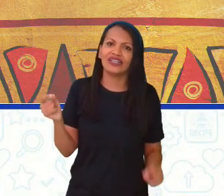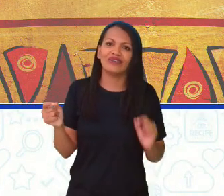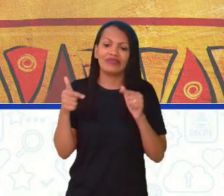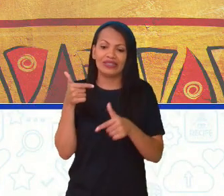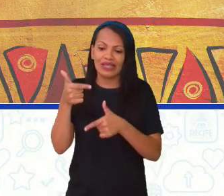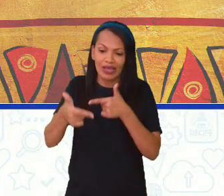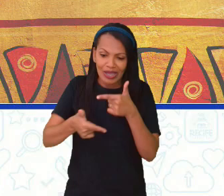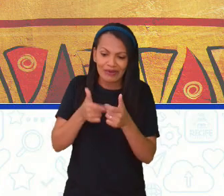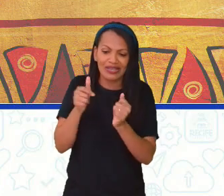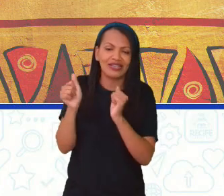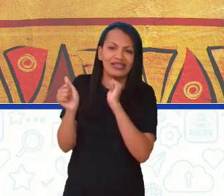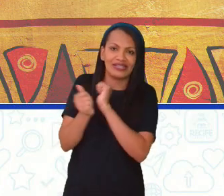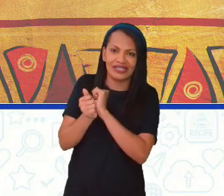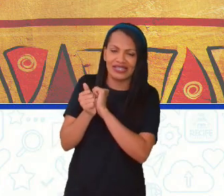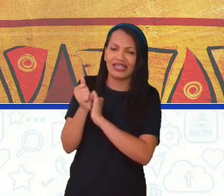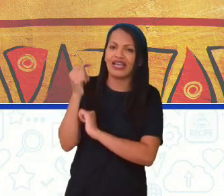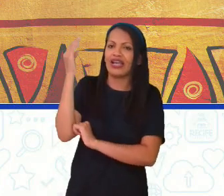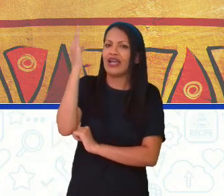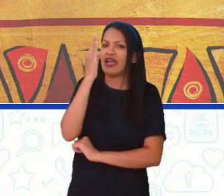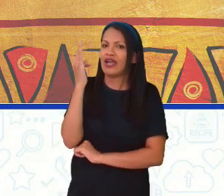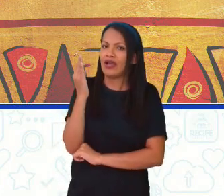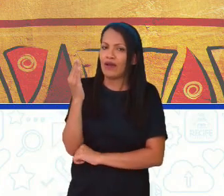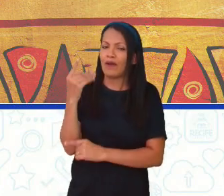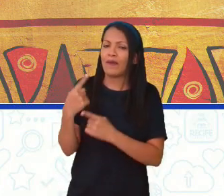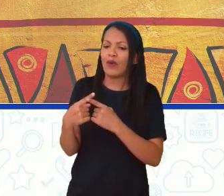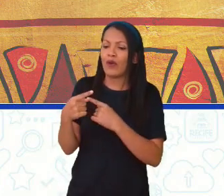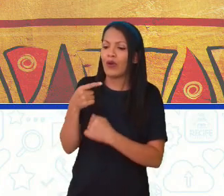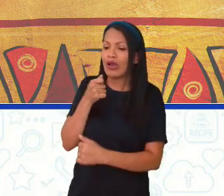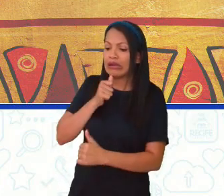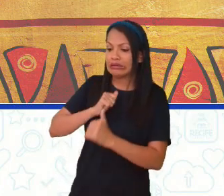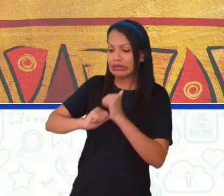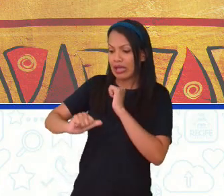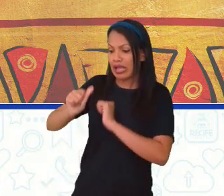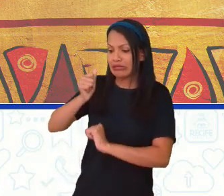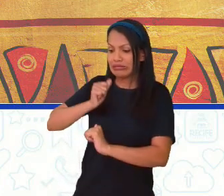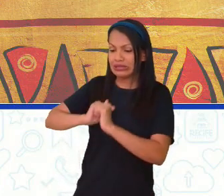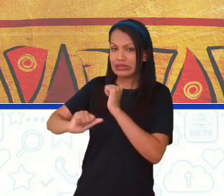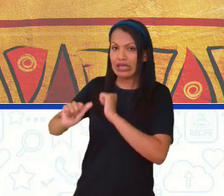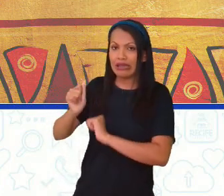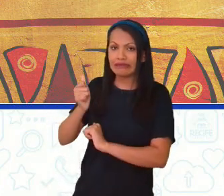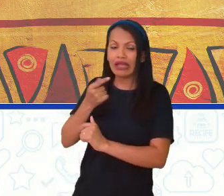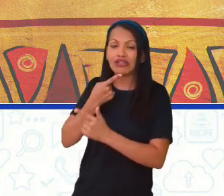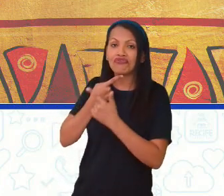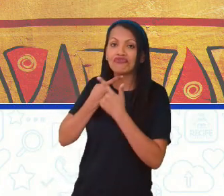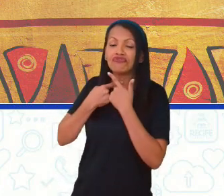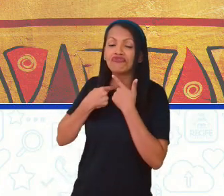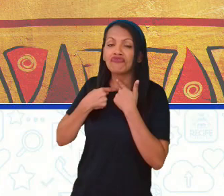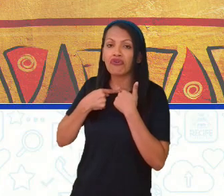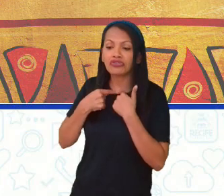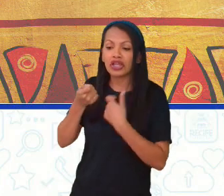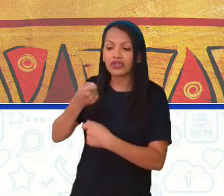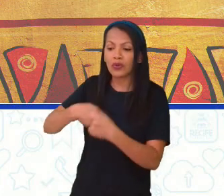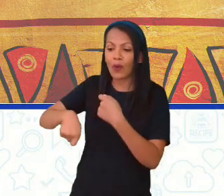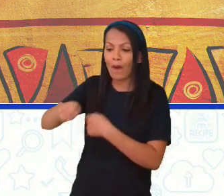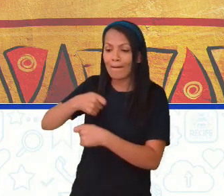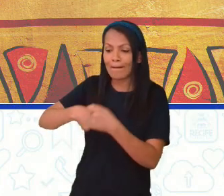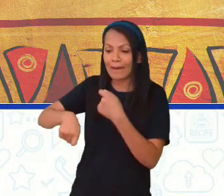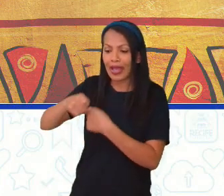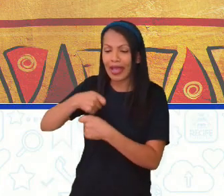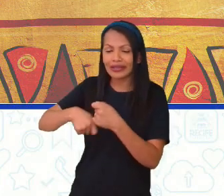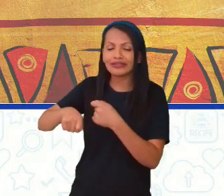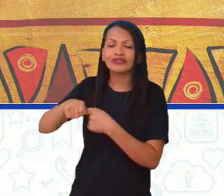Brasil para atender aos anseios da coroa de iniciar-se rapidamente a